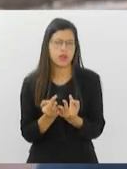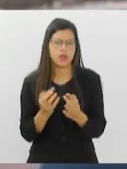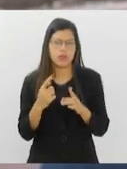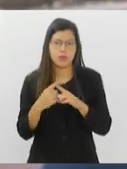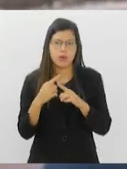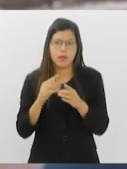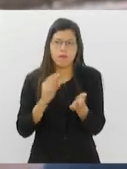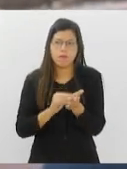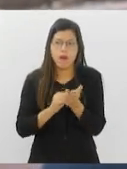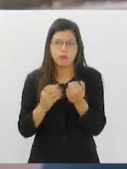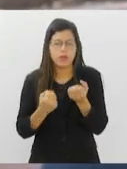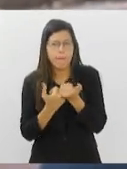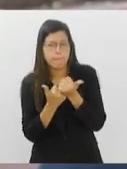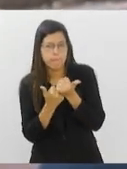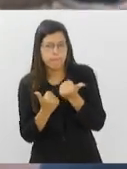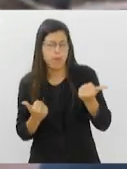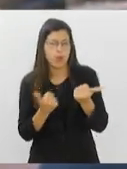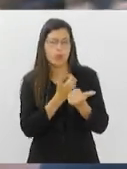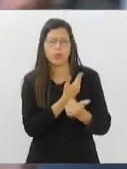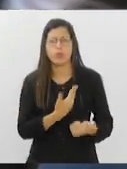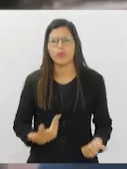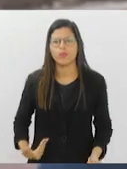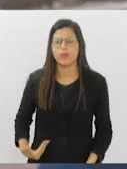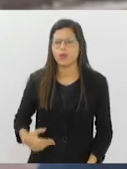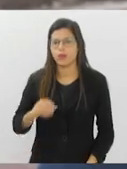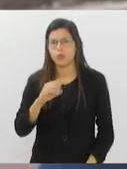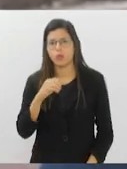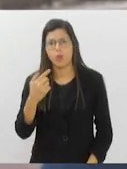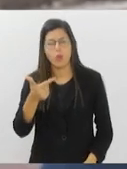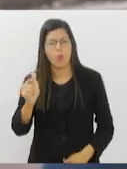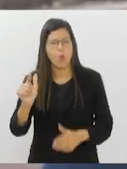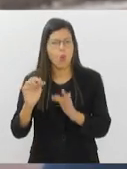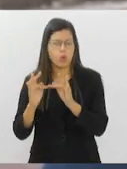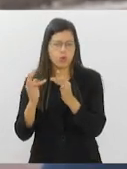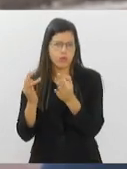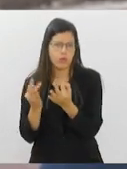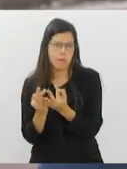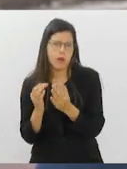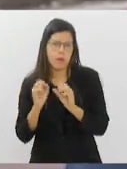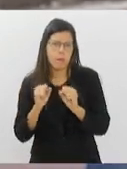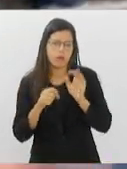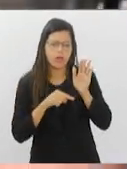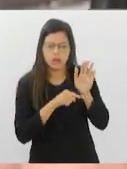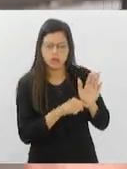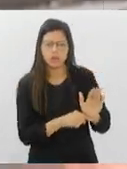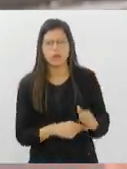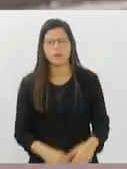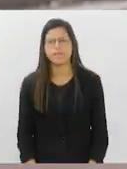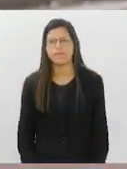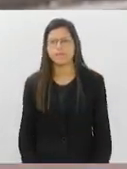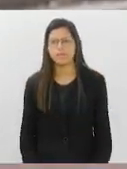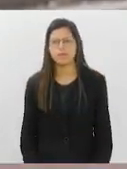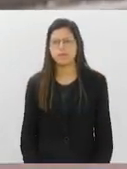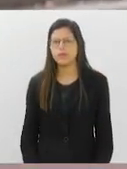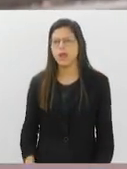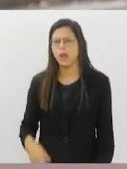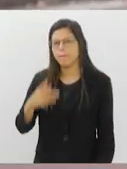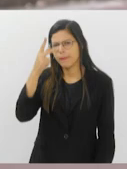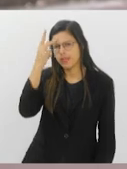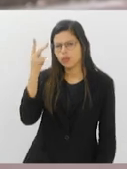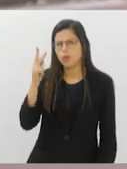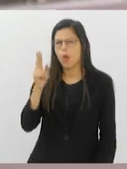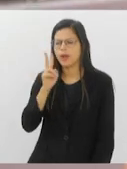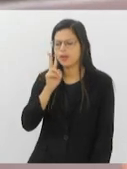amparo, amparo de governo ou amparo de um outro familiar que possa tirá-lo dessa situação. Qualquer pessoa que presencie um